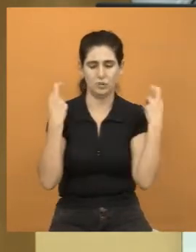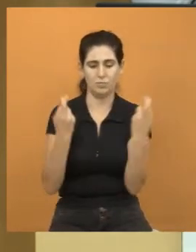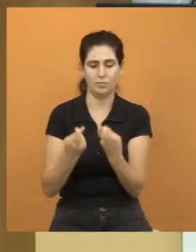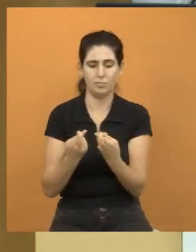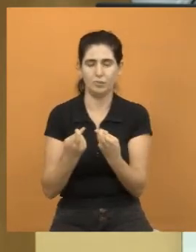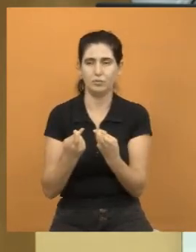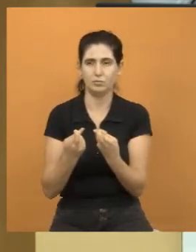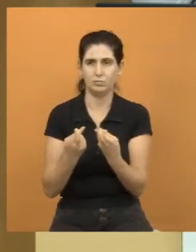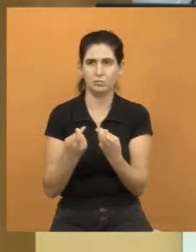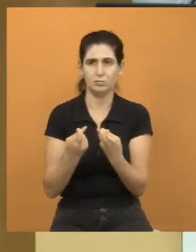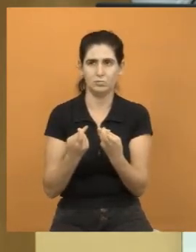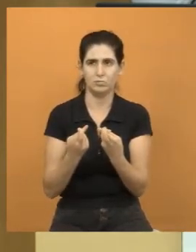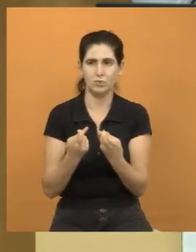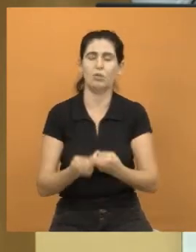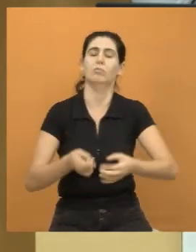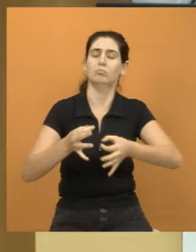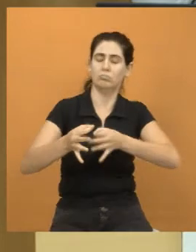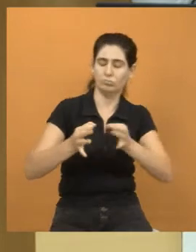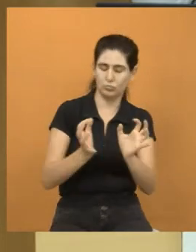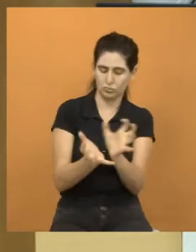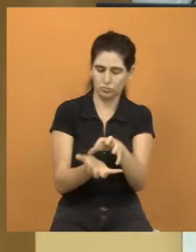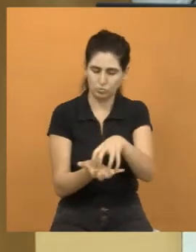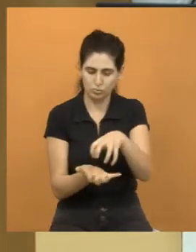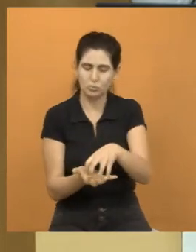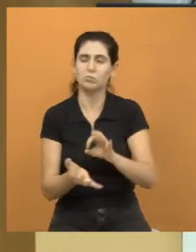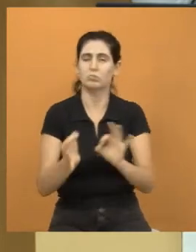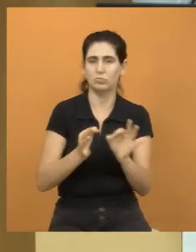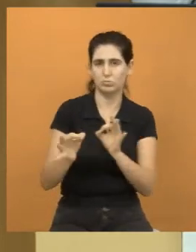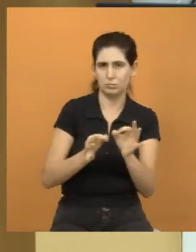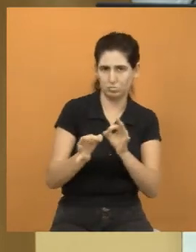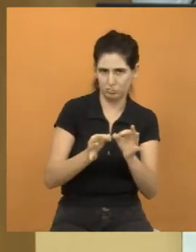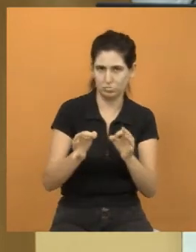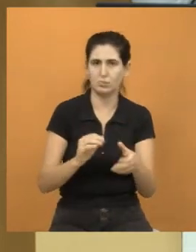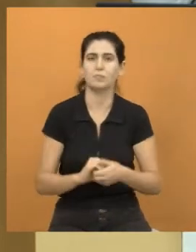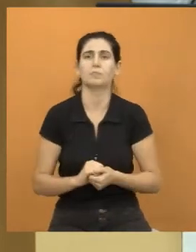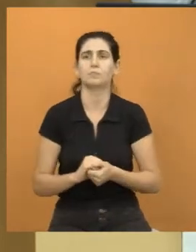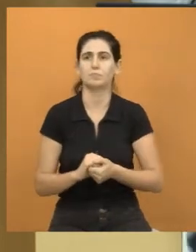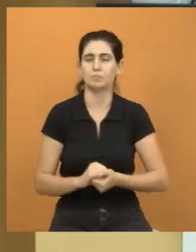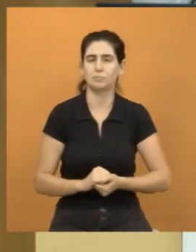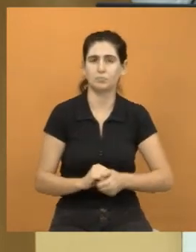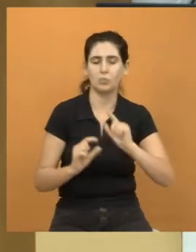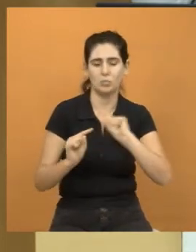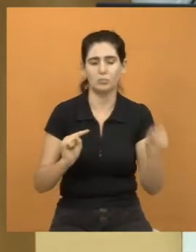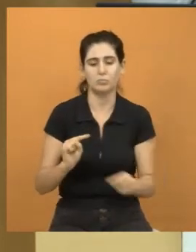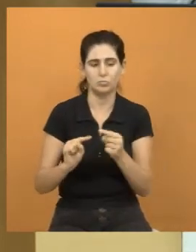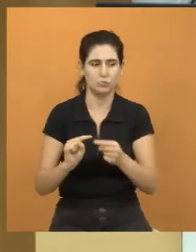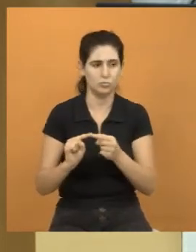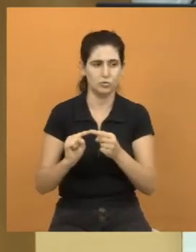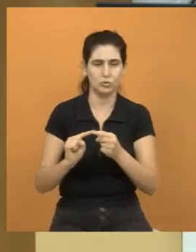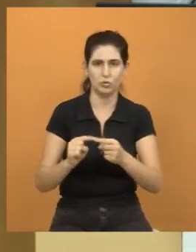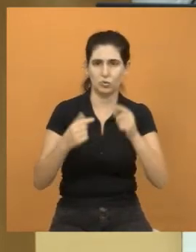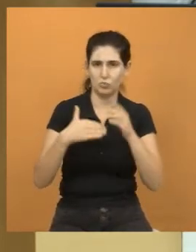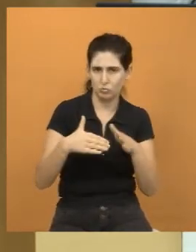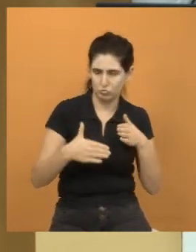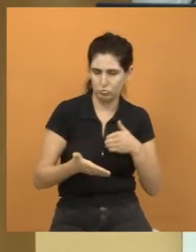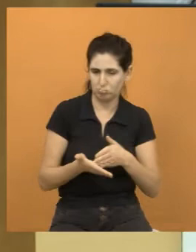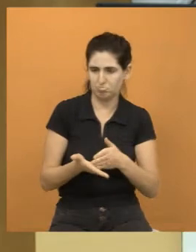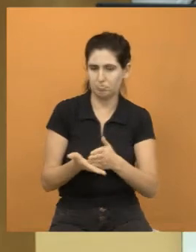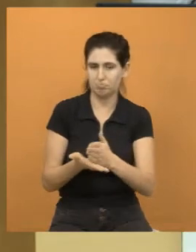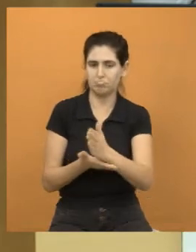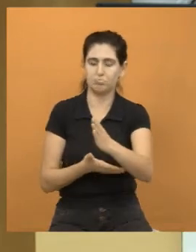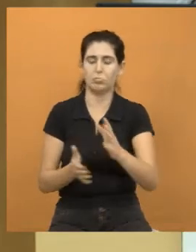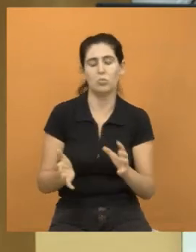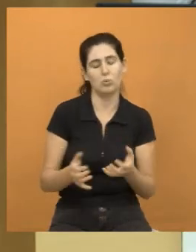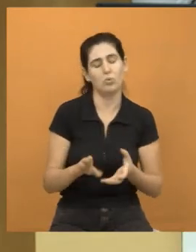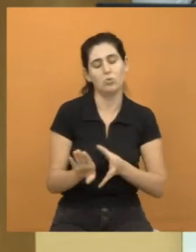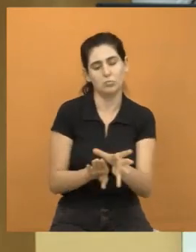associação que está legalizada, organizada, para que a gente possa avivar o CONSAB, né, o Conselho de Associação de